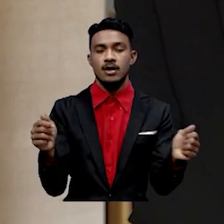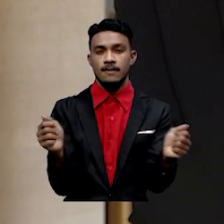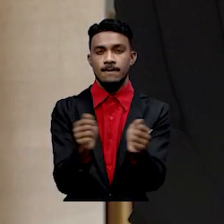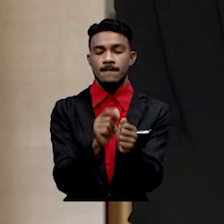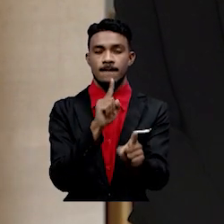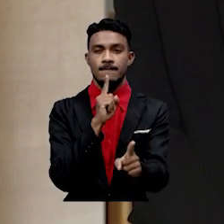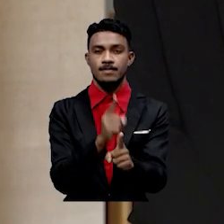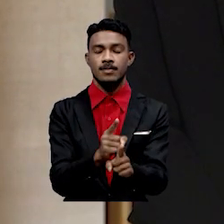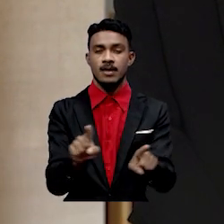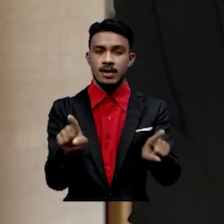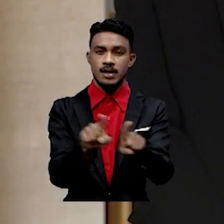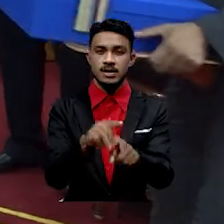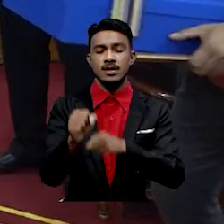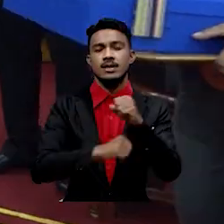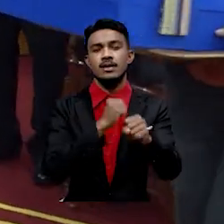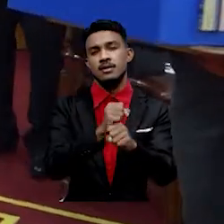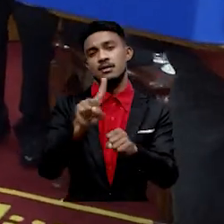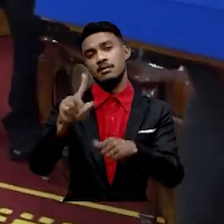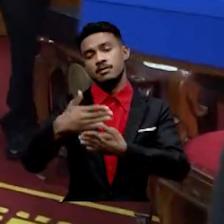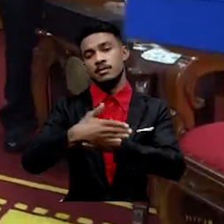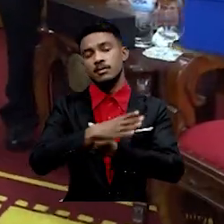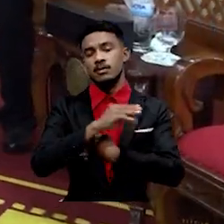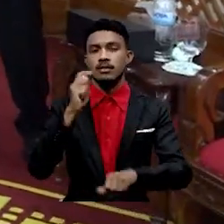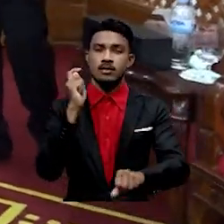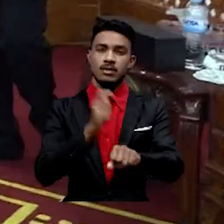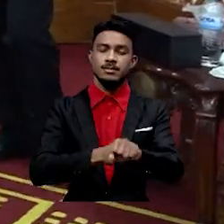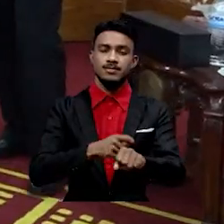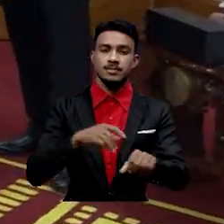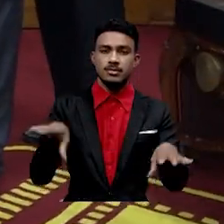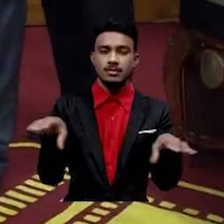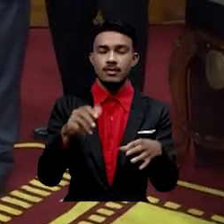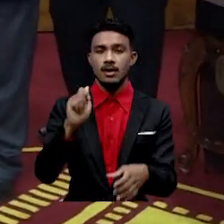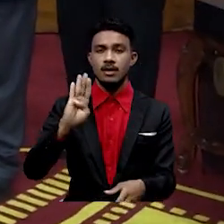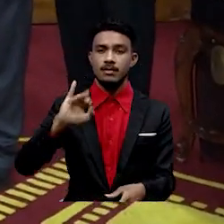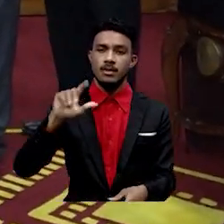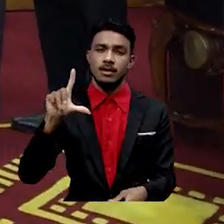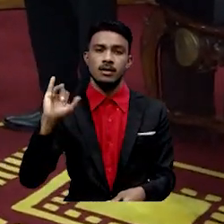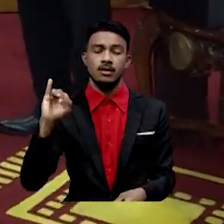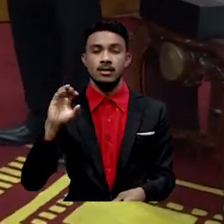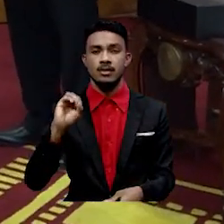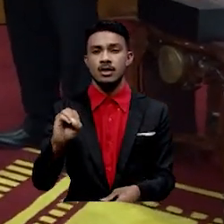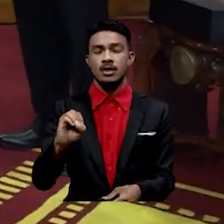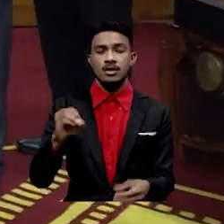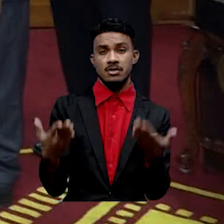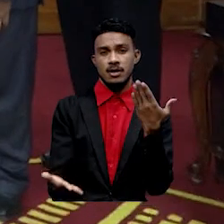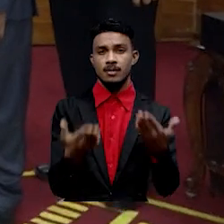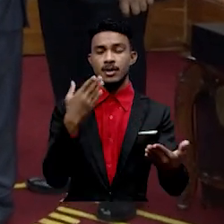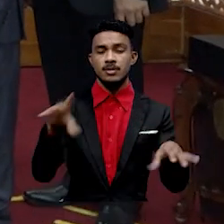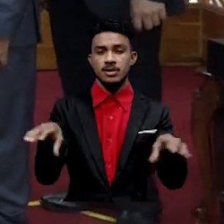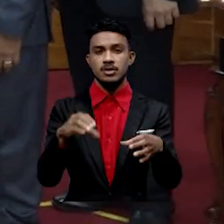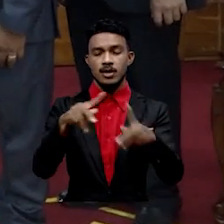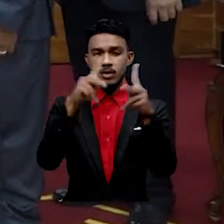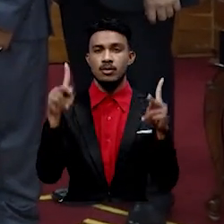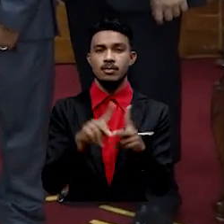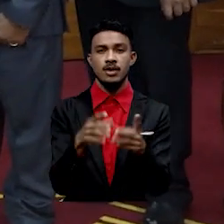ita hare di dia beltine da bal kona ba duração ba projeto ne abila rozu hateten depende ba projeto ne be ma companhia